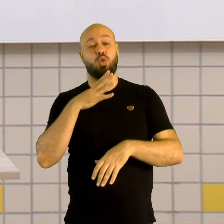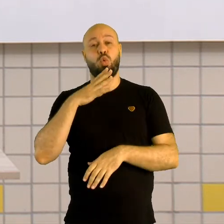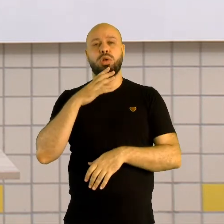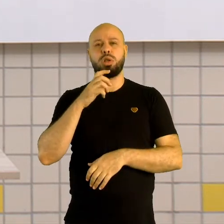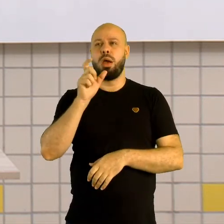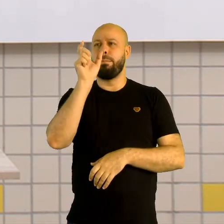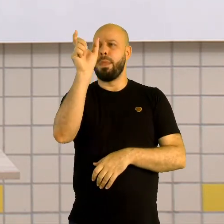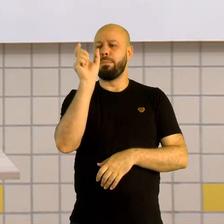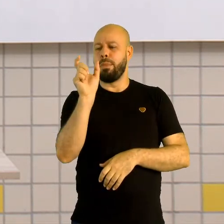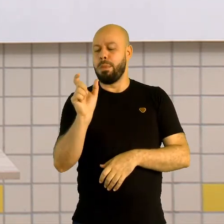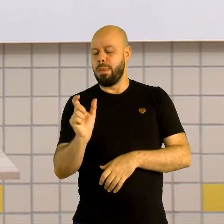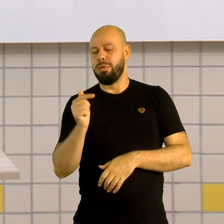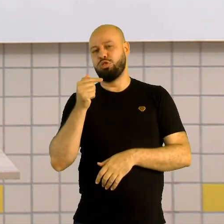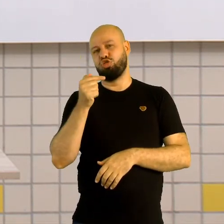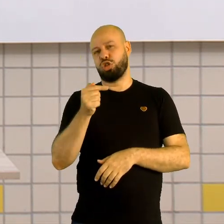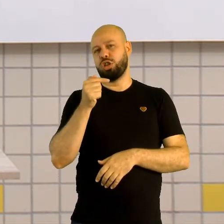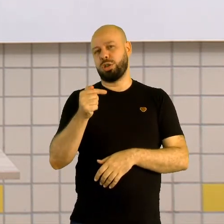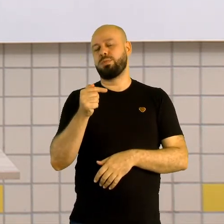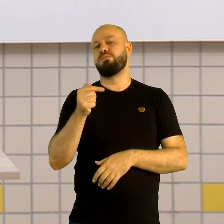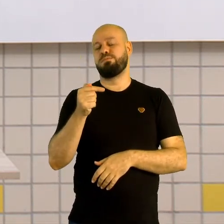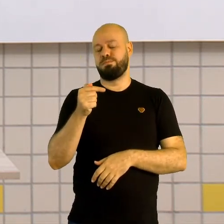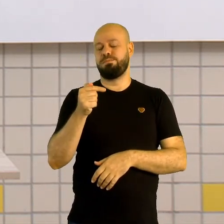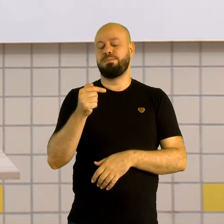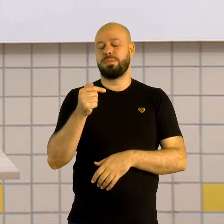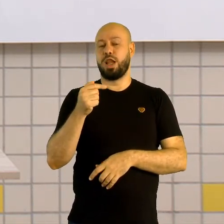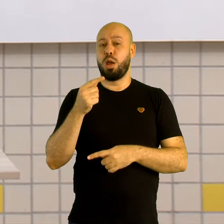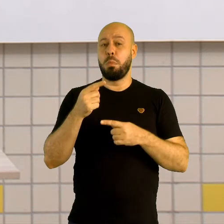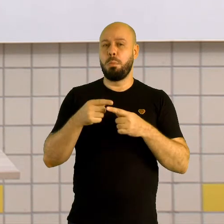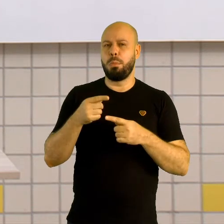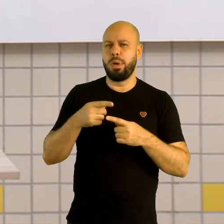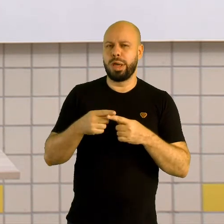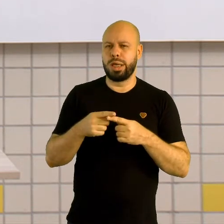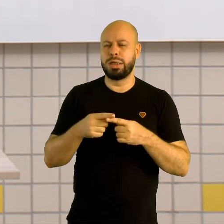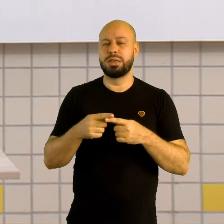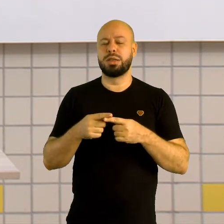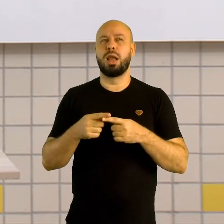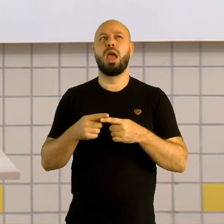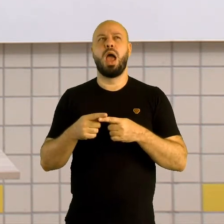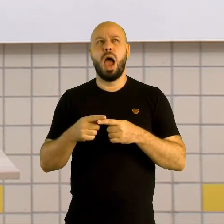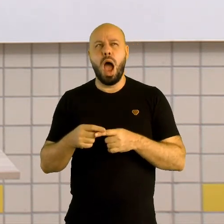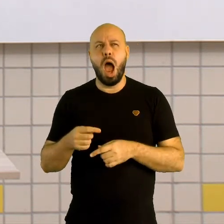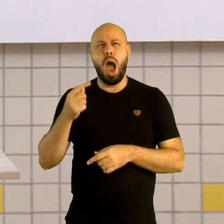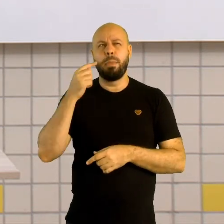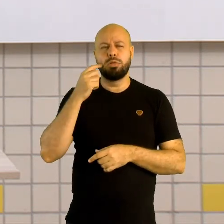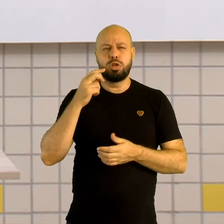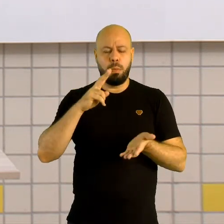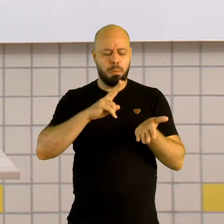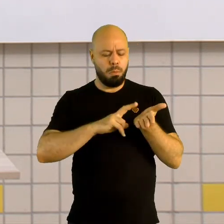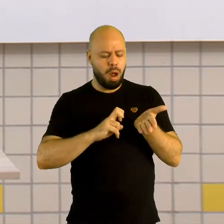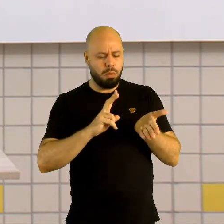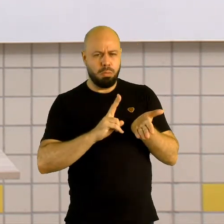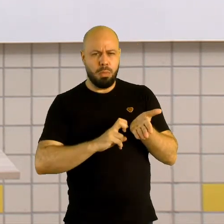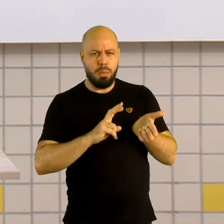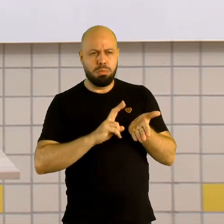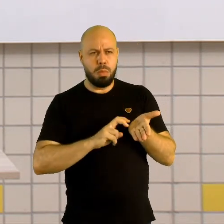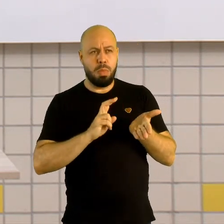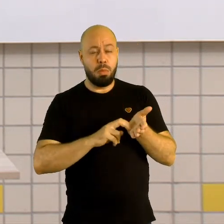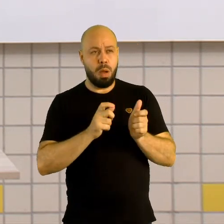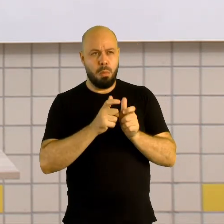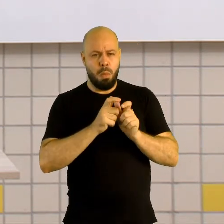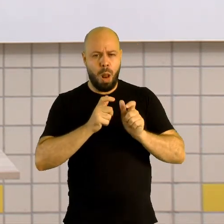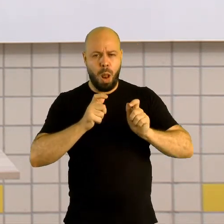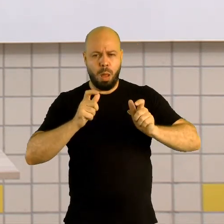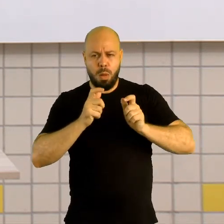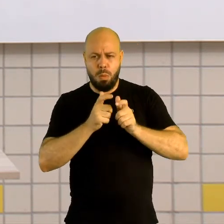7 palavras, porque daí vai enriquecer o seu vocabulário, você vai poder perguntar com